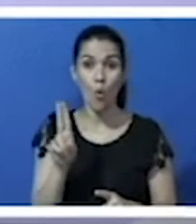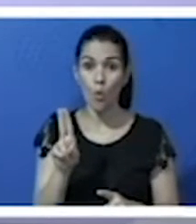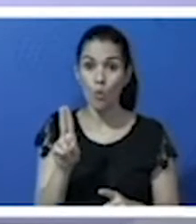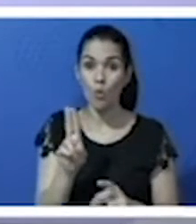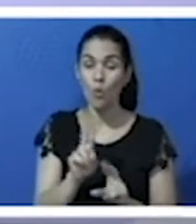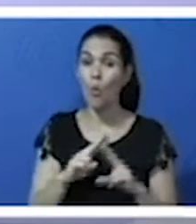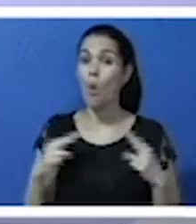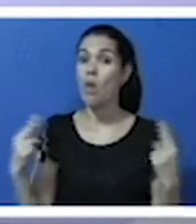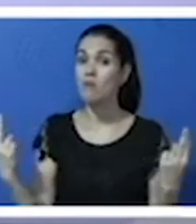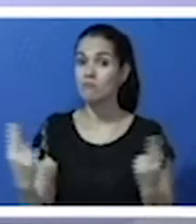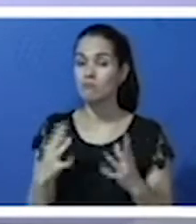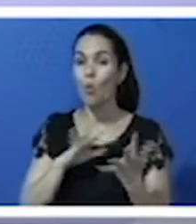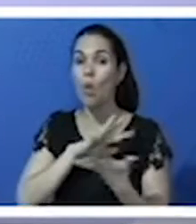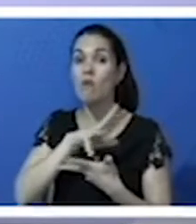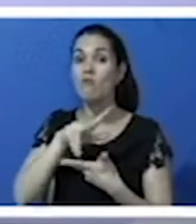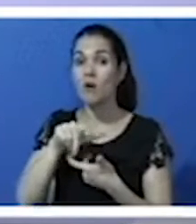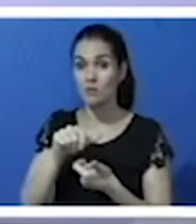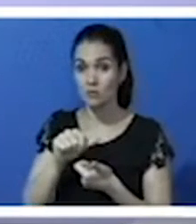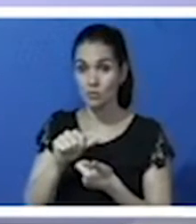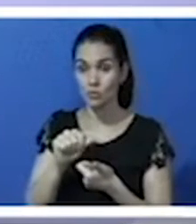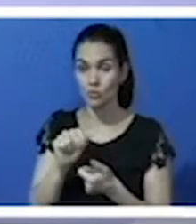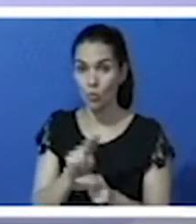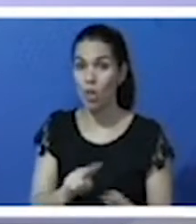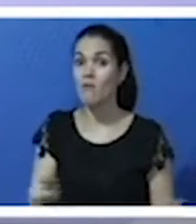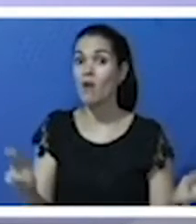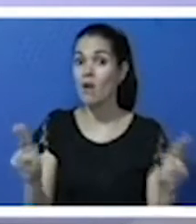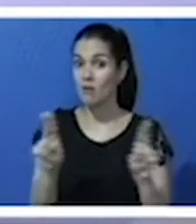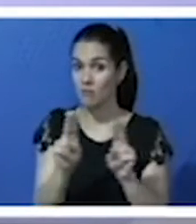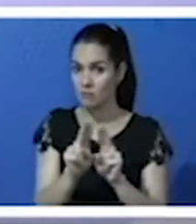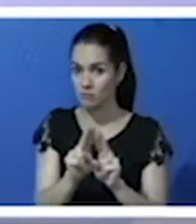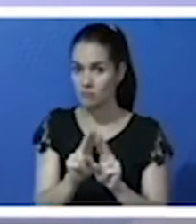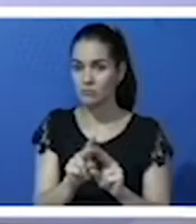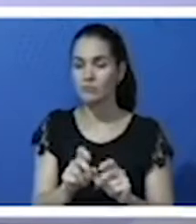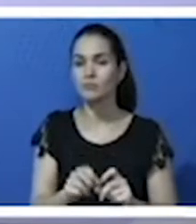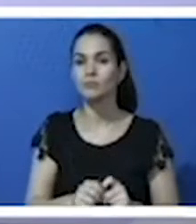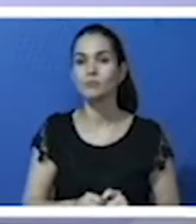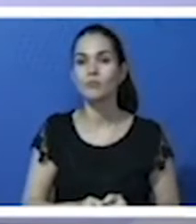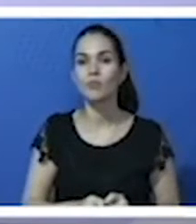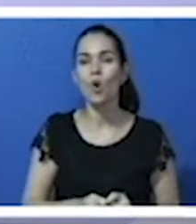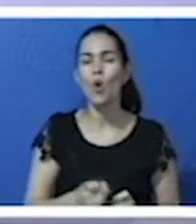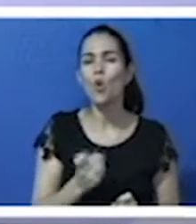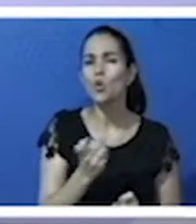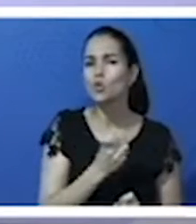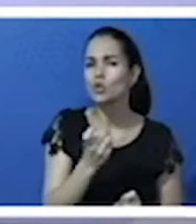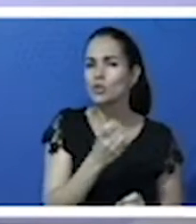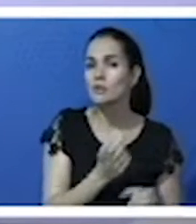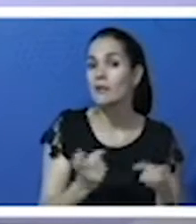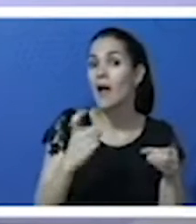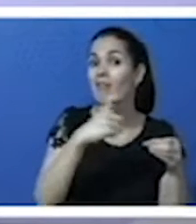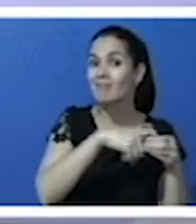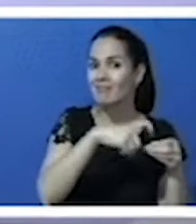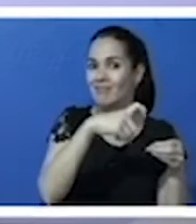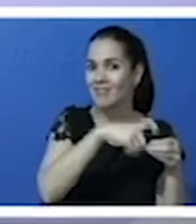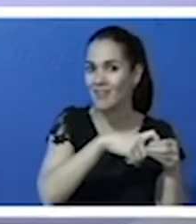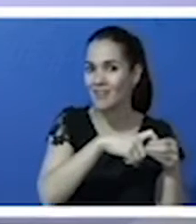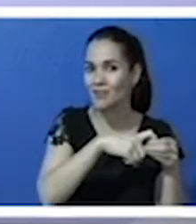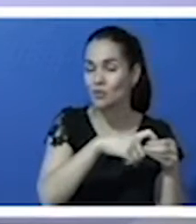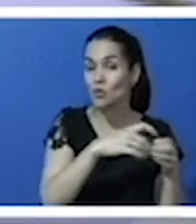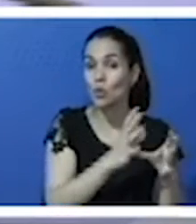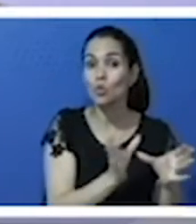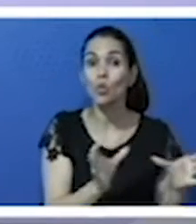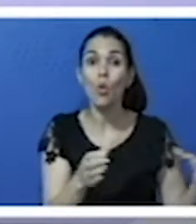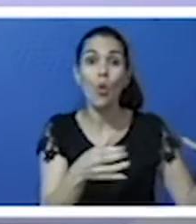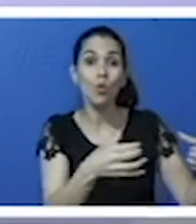das respostas da equação. Então, o x vai estar dentro do conjunto dos números